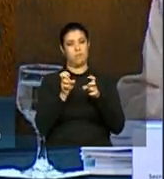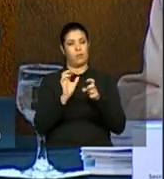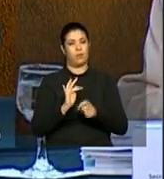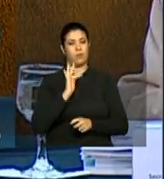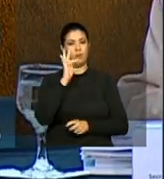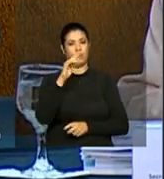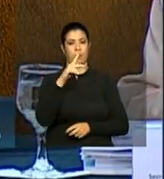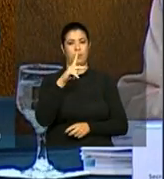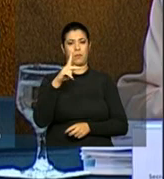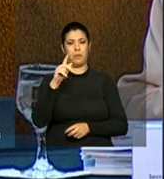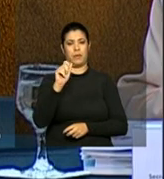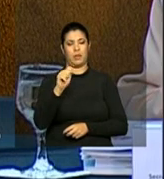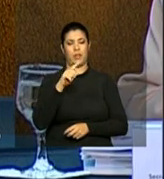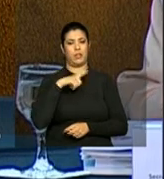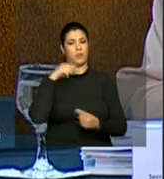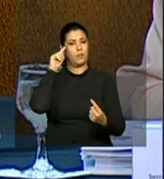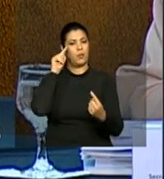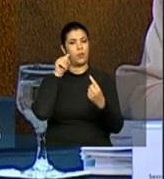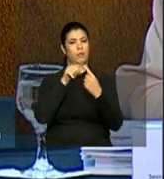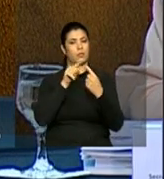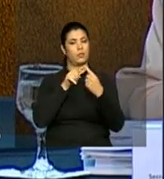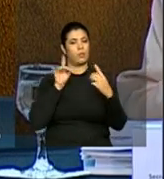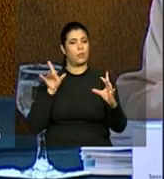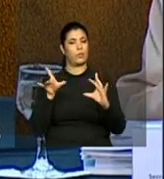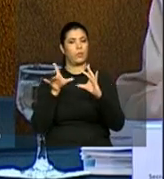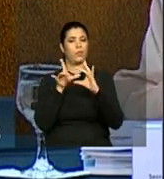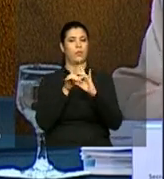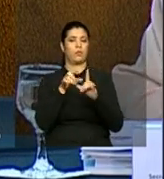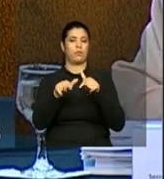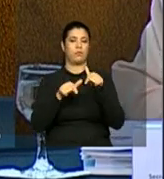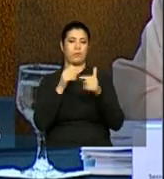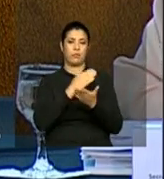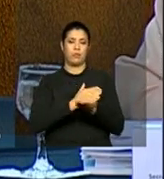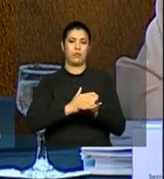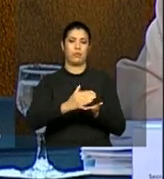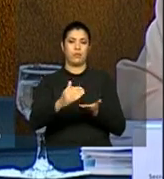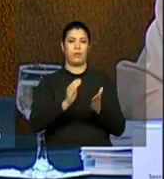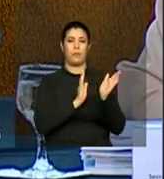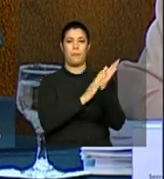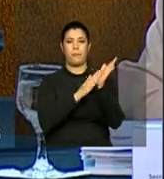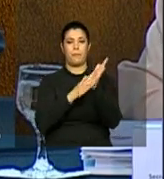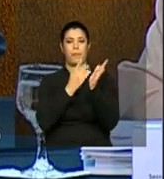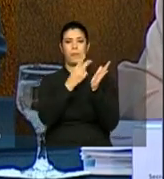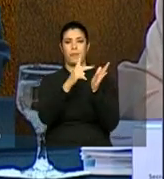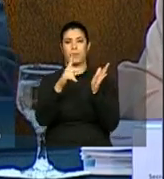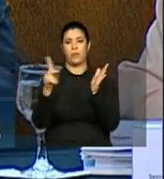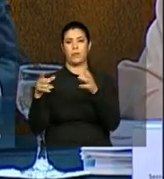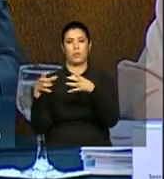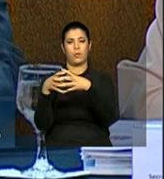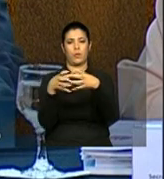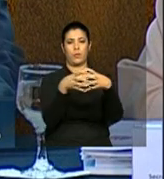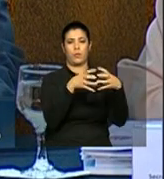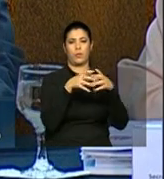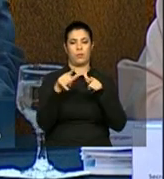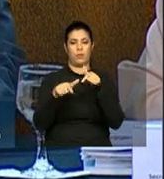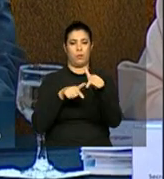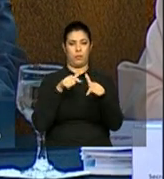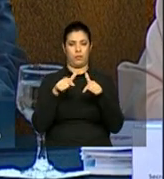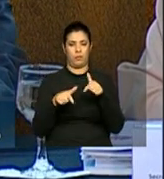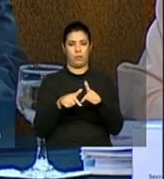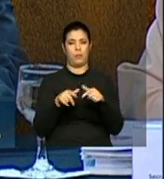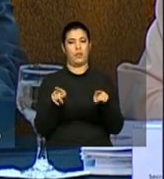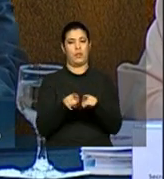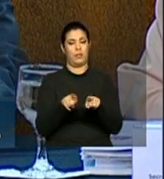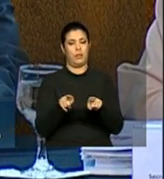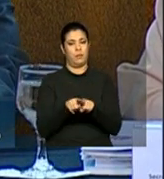meta e a consolidação desses trabalhos se darão a partir daí. Então, parabéns a todas as equipes que trabalharam e